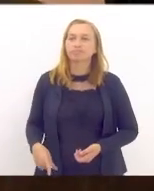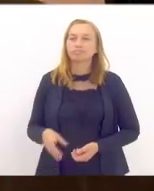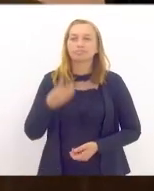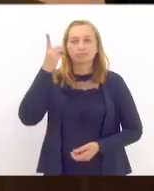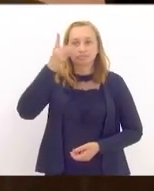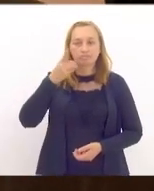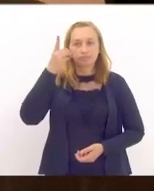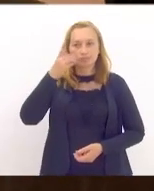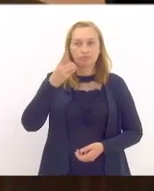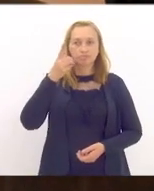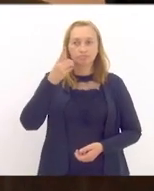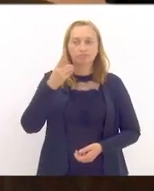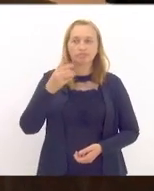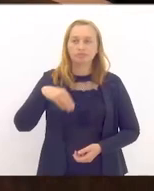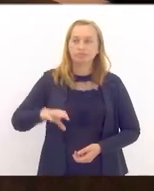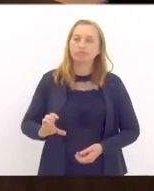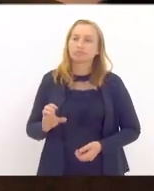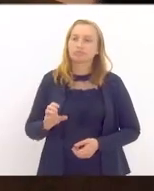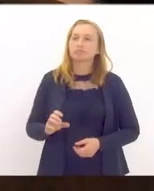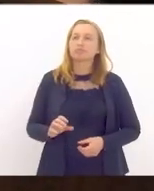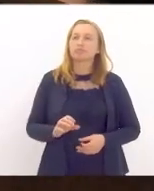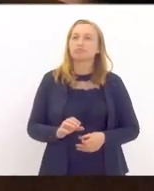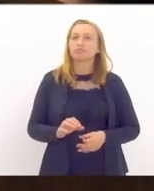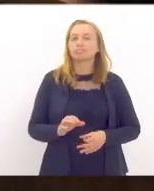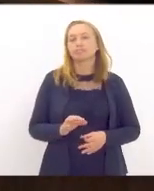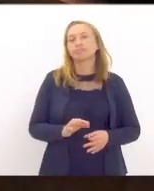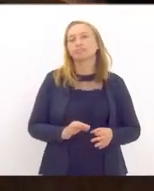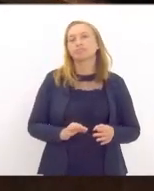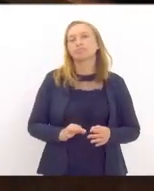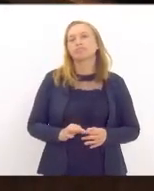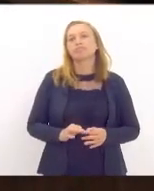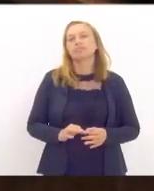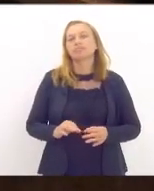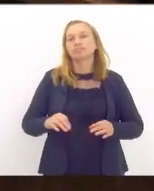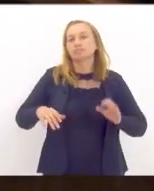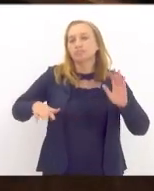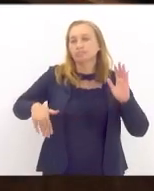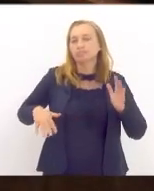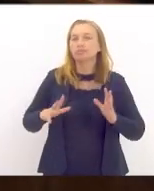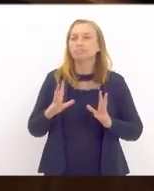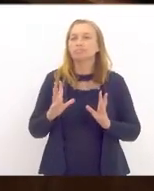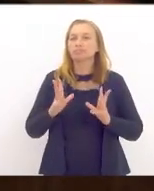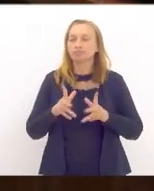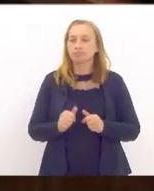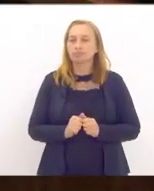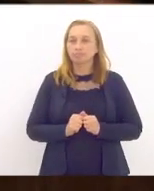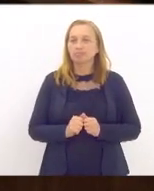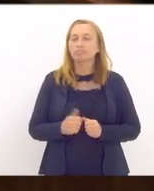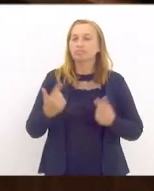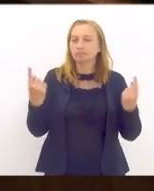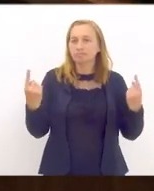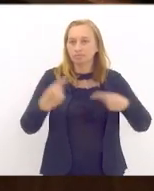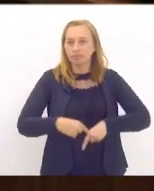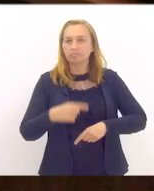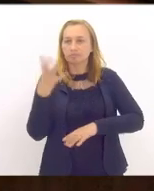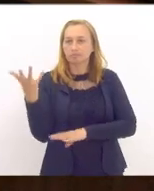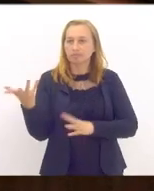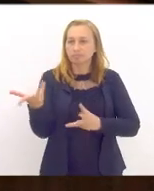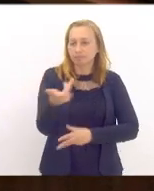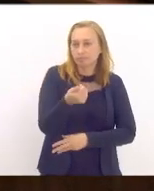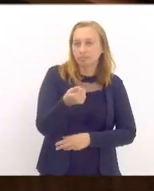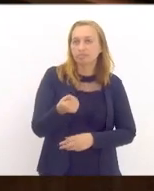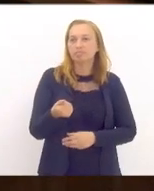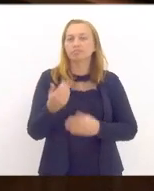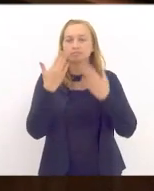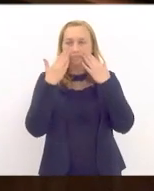propõe um projeto sobre o programa de balneabilidade das nossas praias programas praias Limpas mais um desafio ambiental que o link